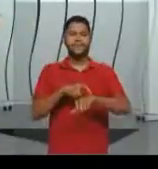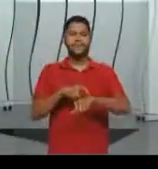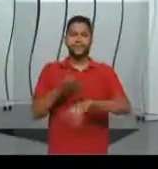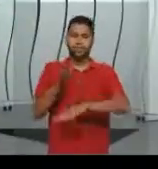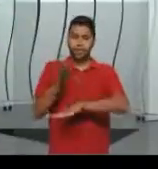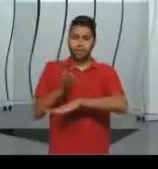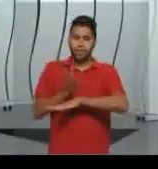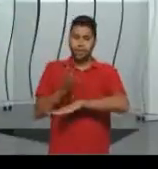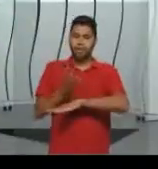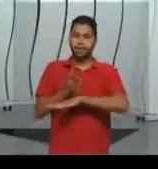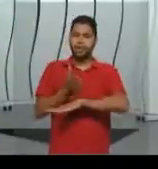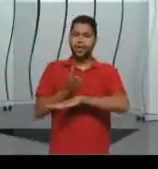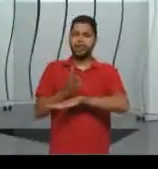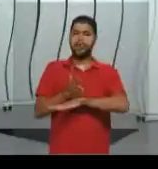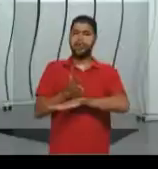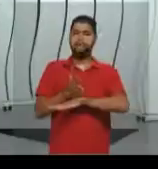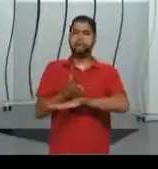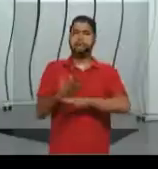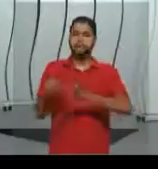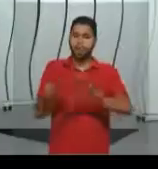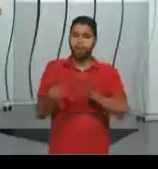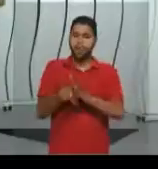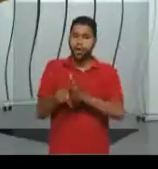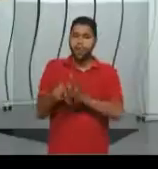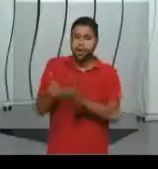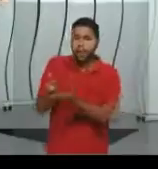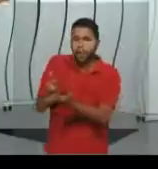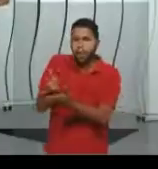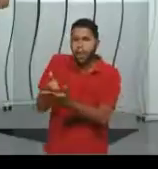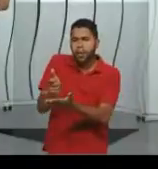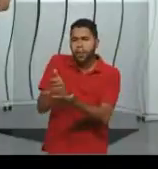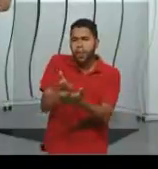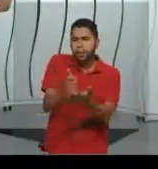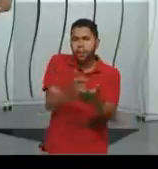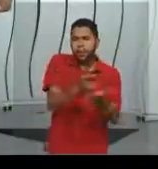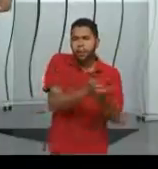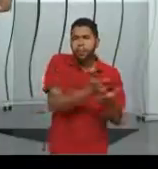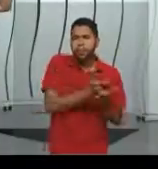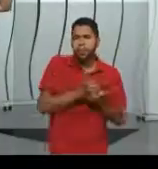o consumo, tá? No